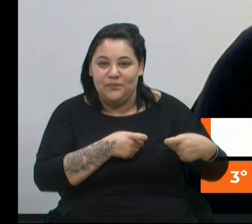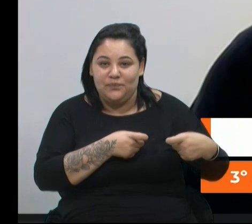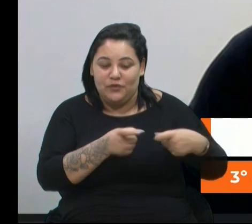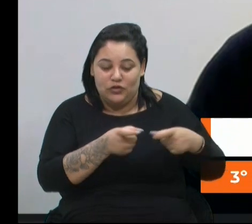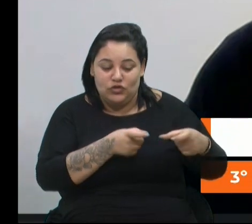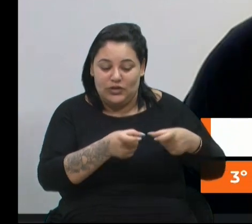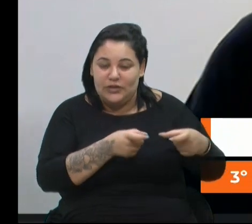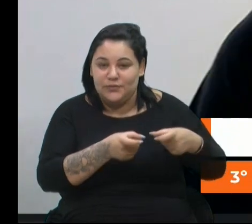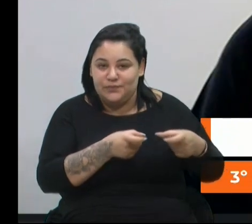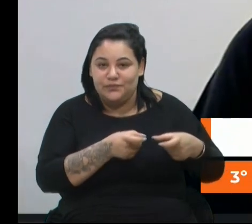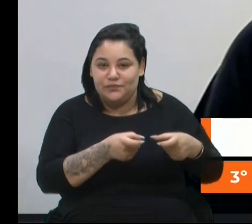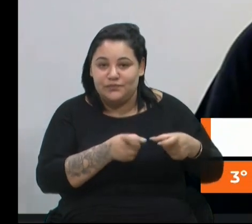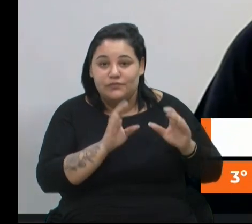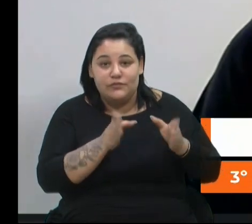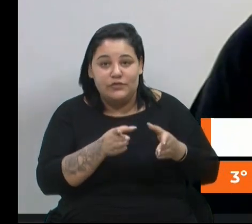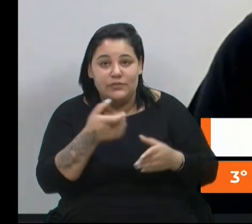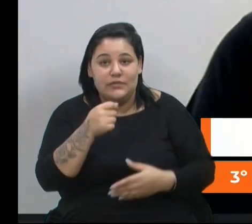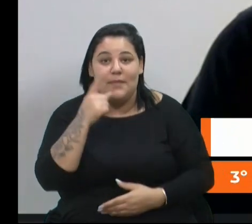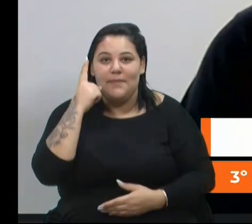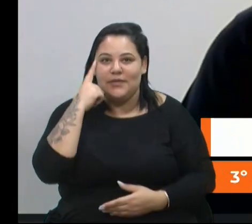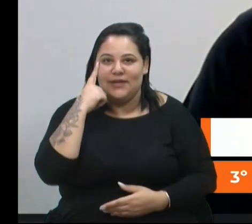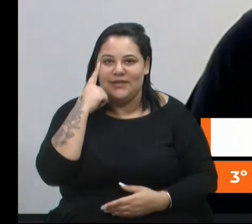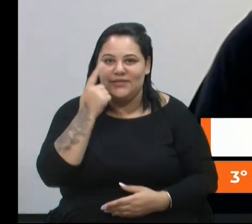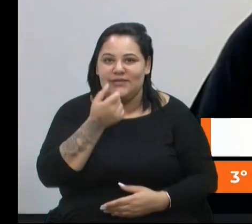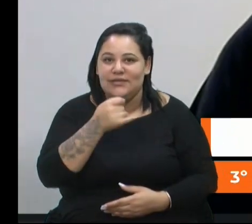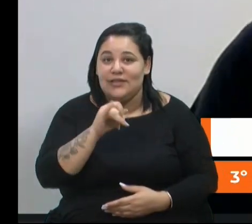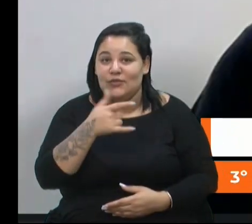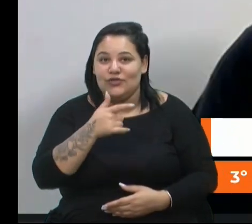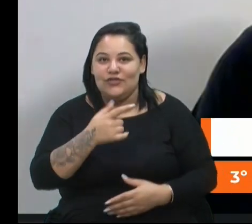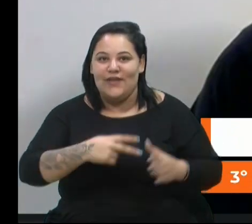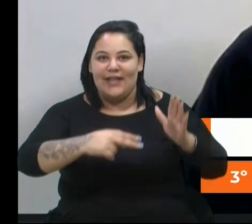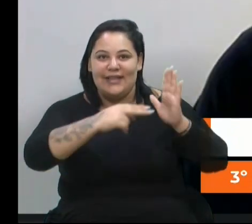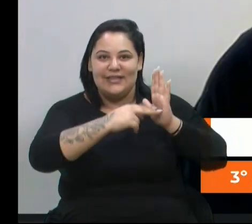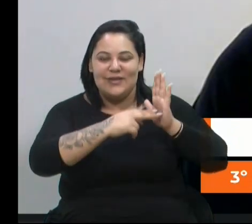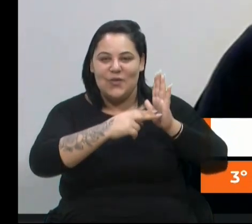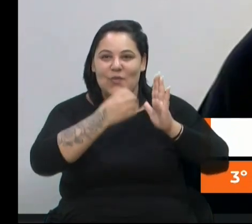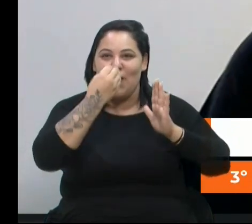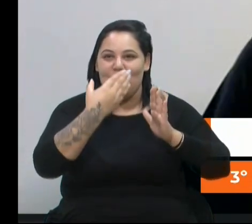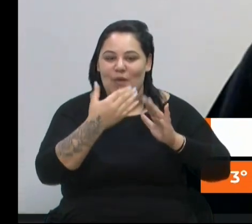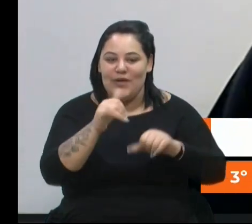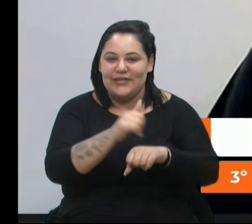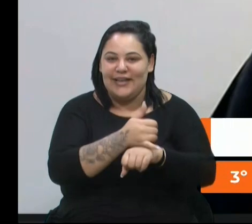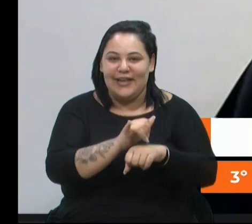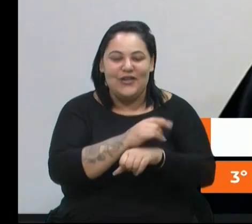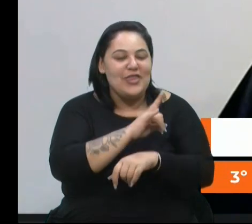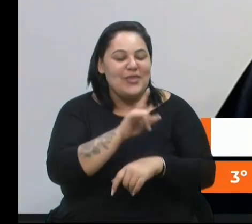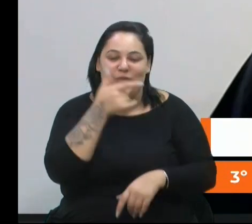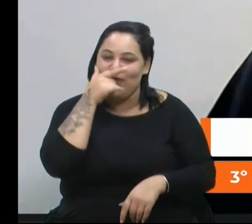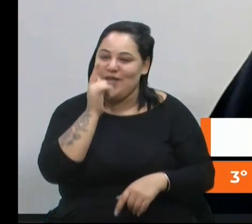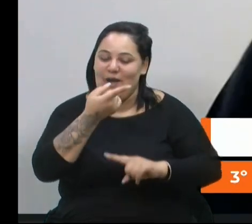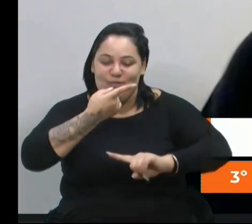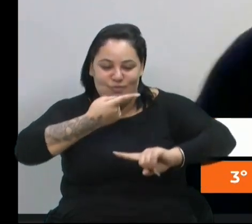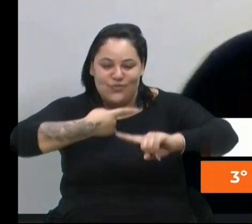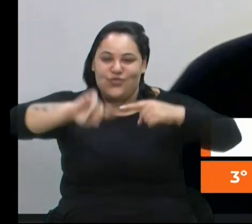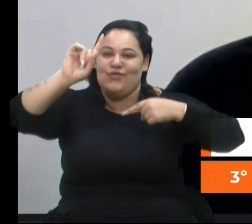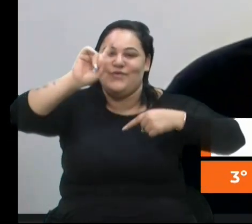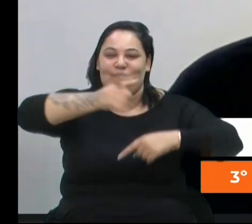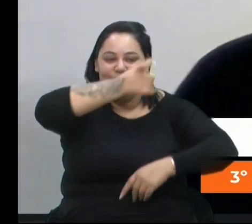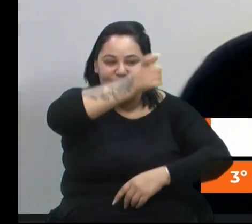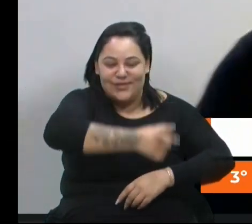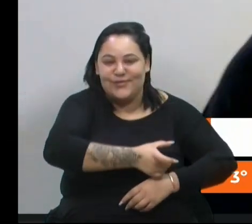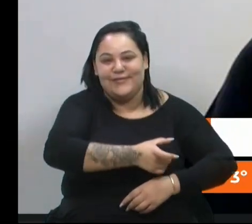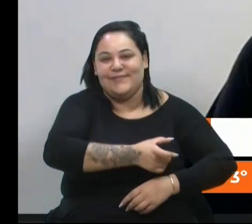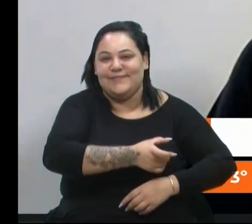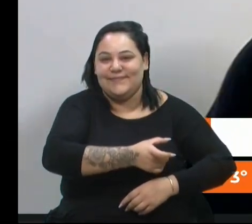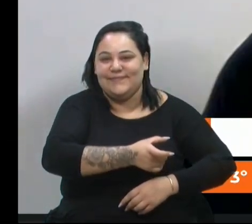já vai ter que pensar que se não prestar atenção, que se não bolar uma boa estratégia, não vai ser capaz de superar aquele fulano ou